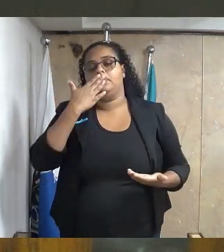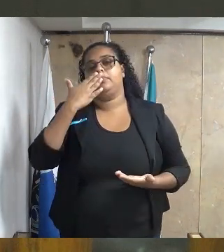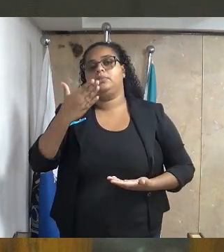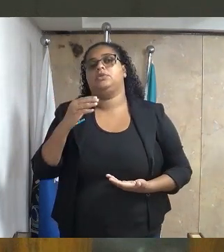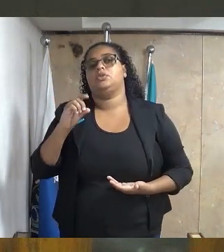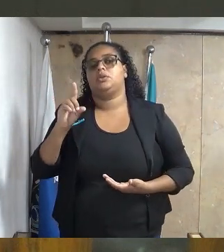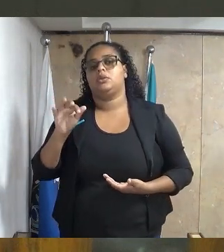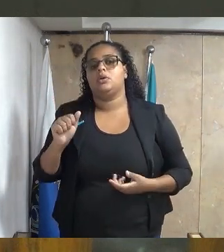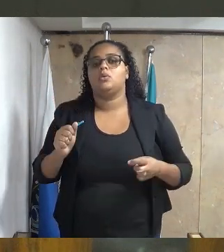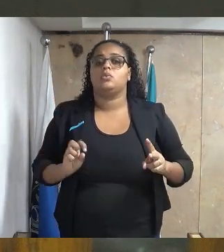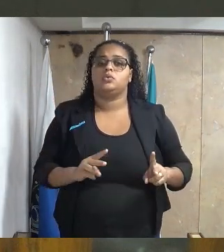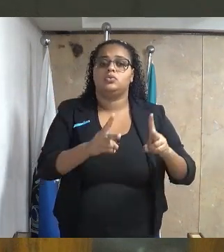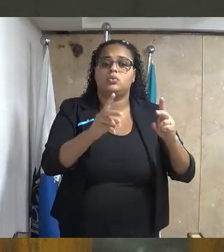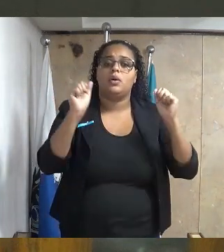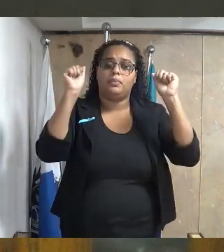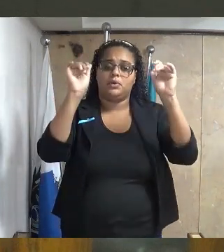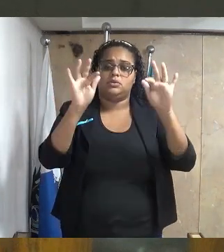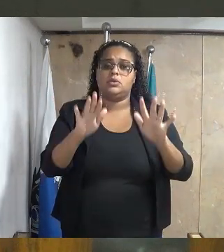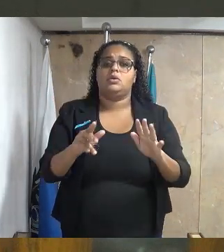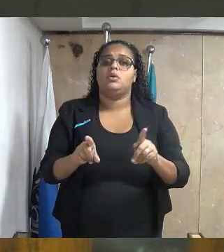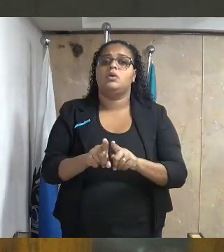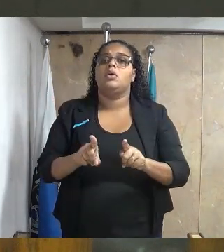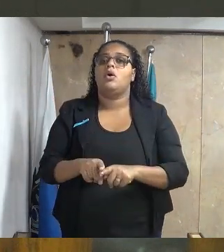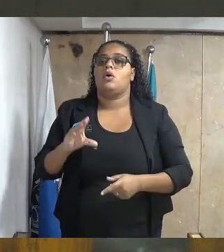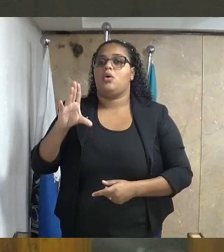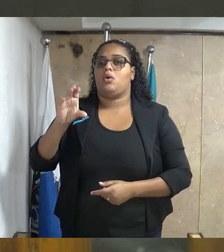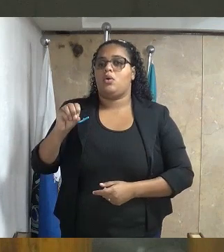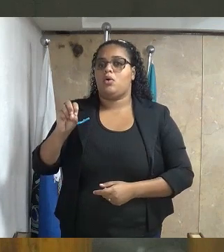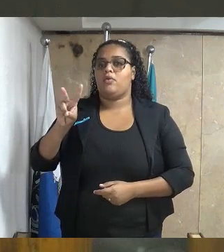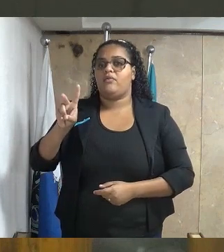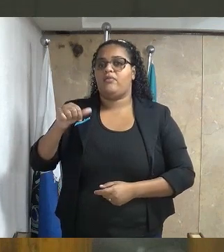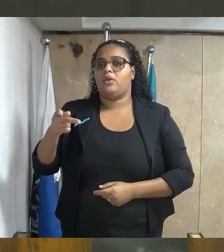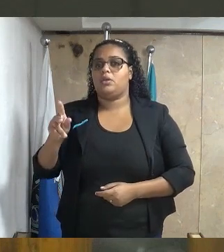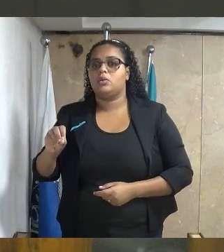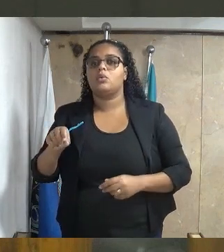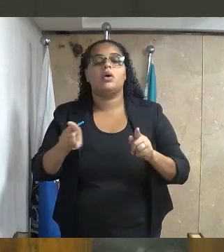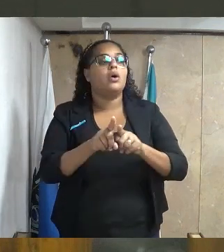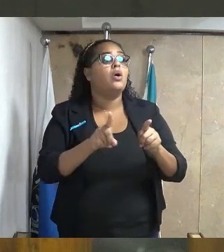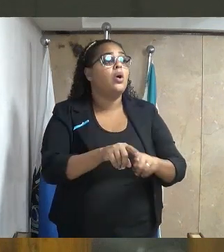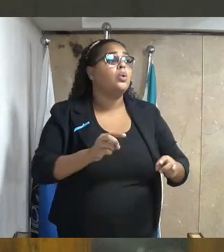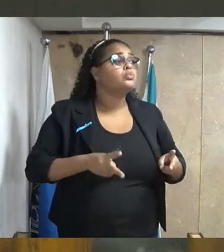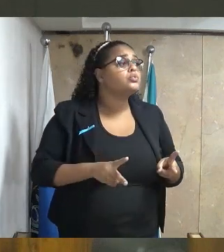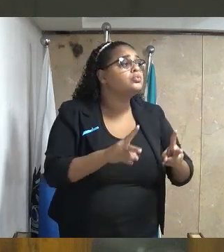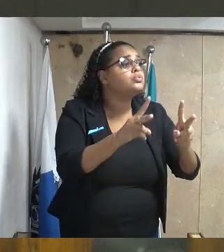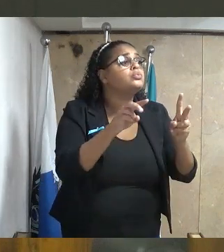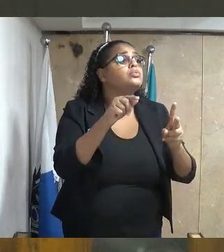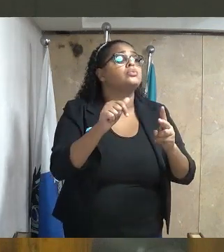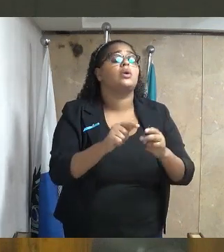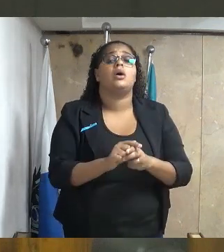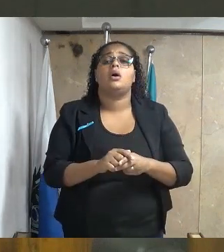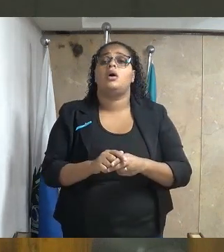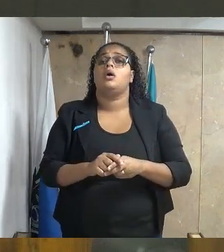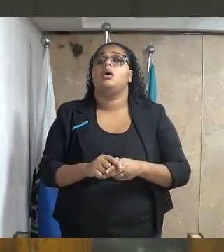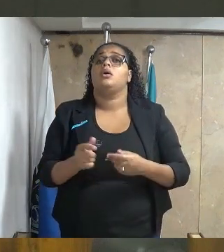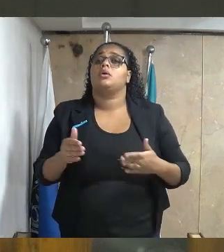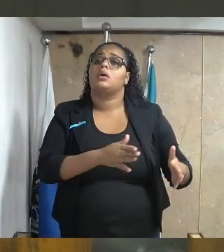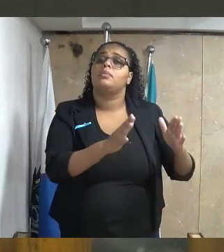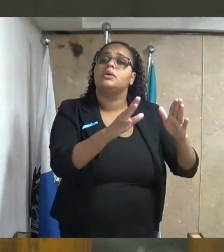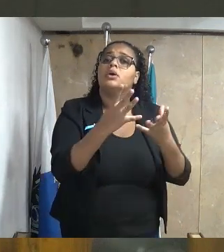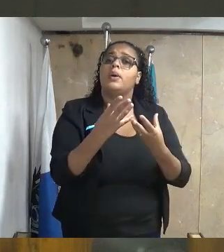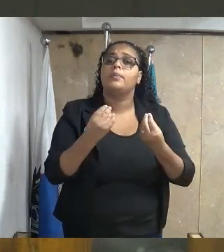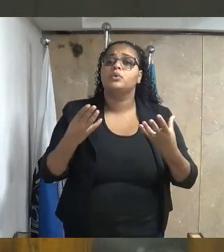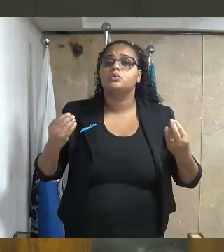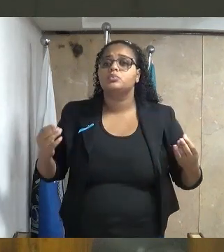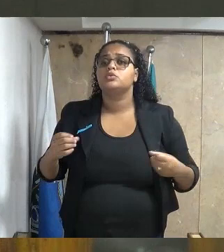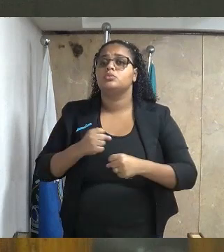continue abençoando o nosso amigo, companheiro Clovinho, e que ele continue a sua jornada por muitos e muitos anos,